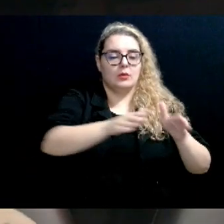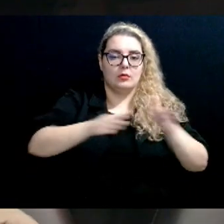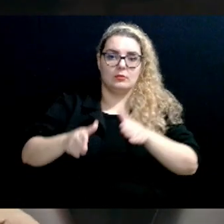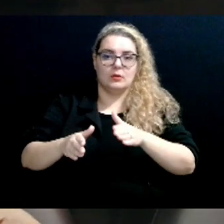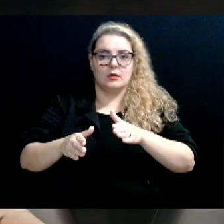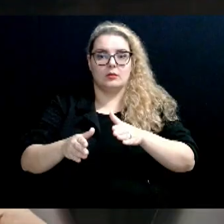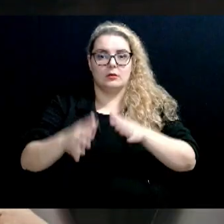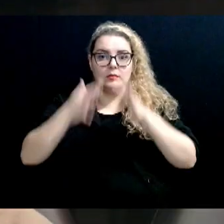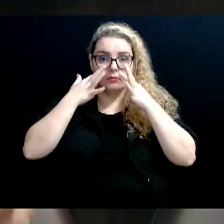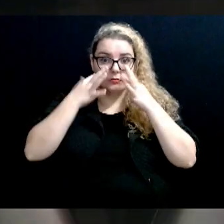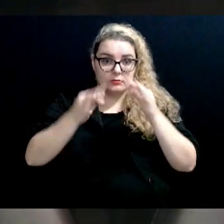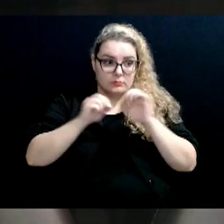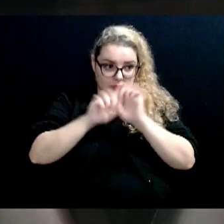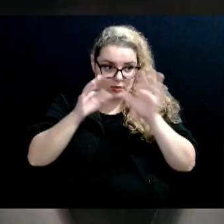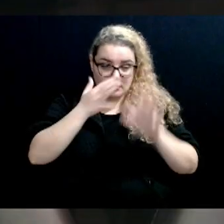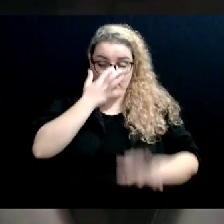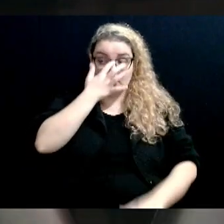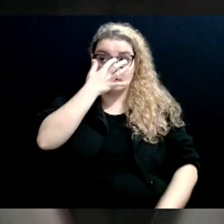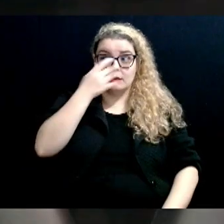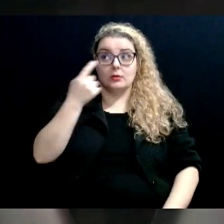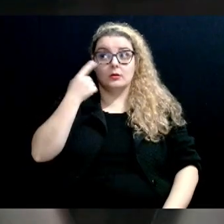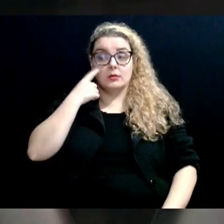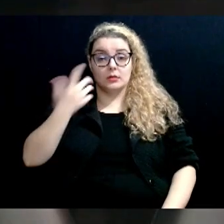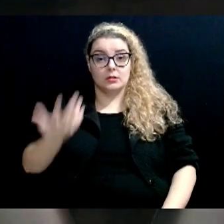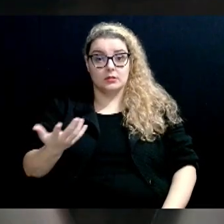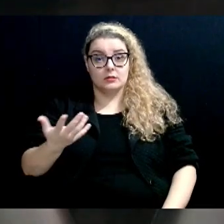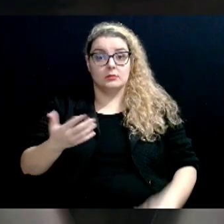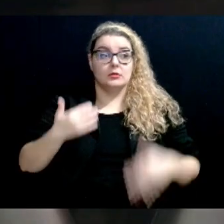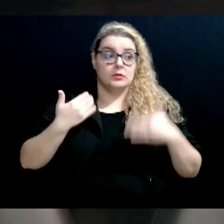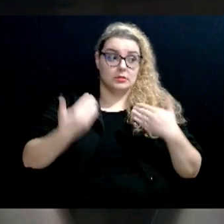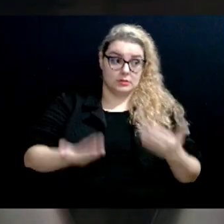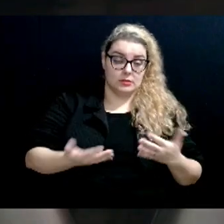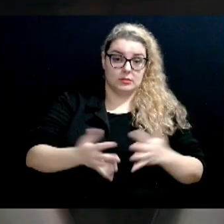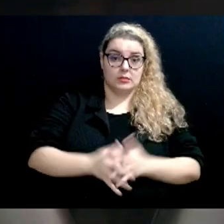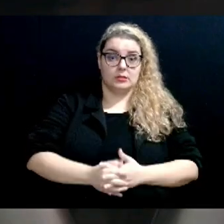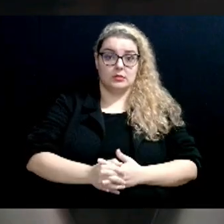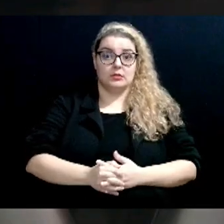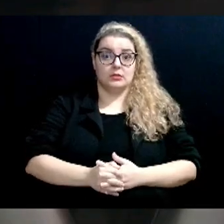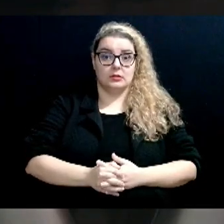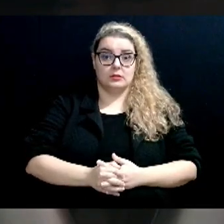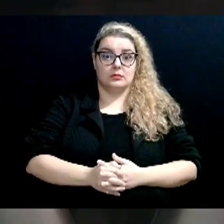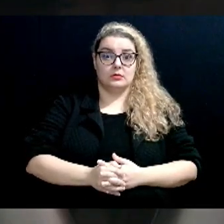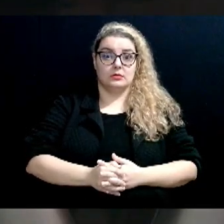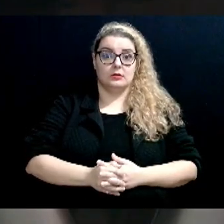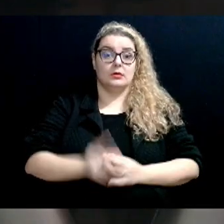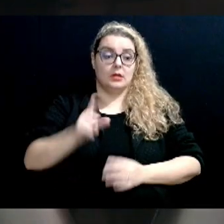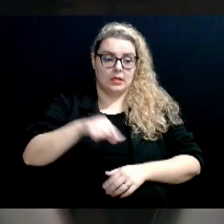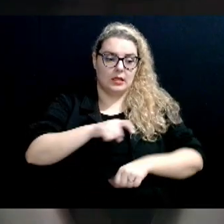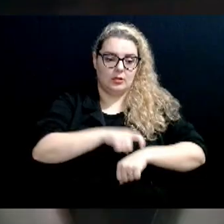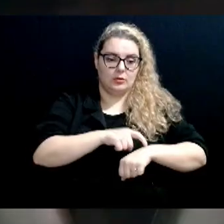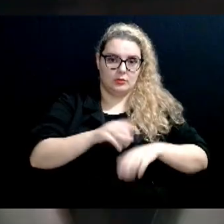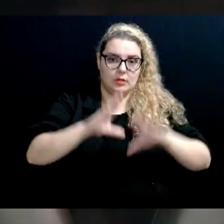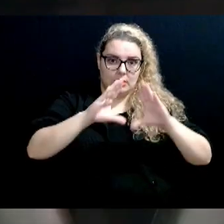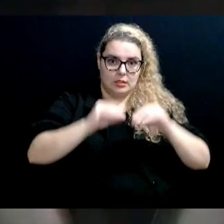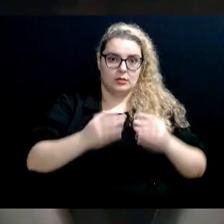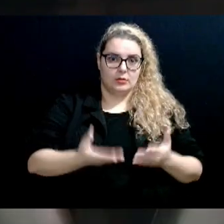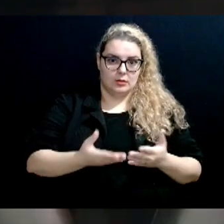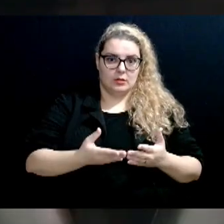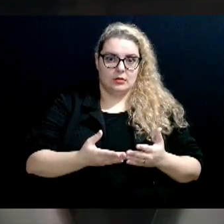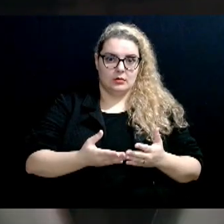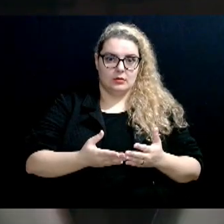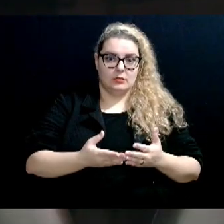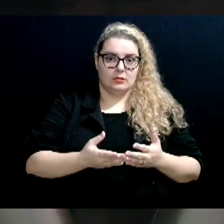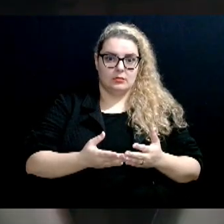Olha isso. Então, é a noite que são